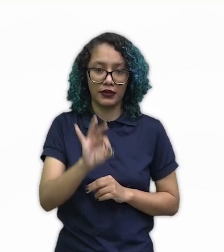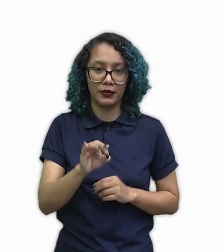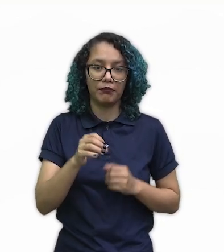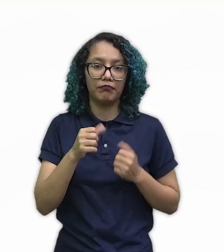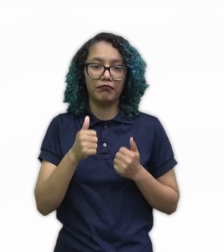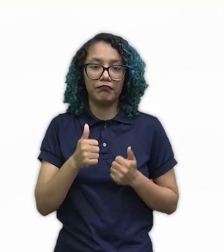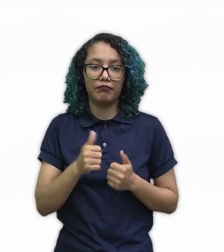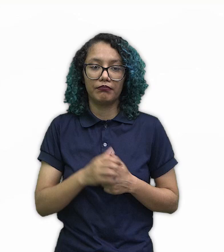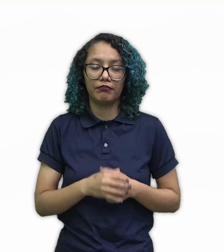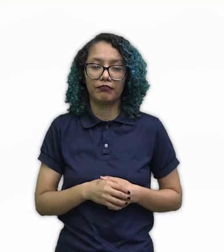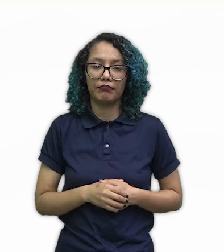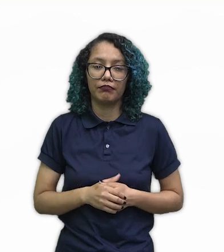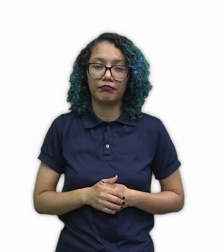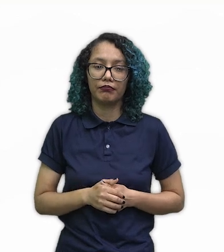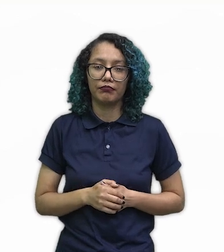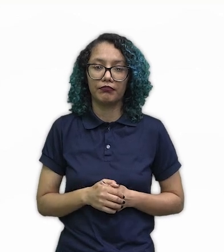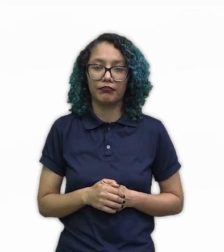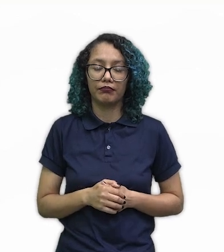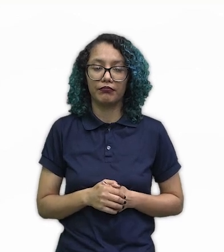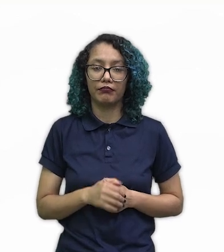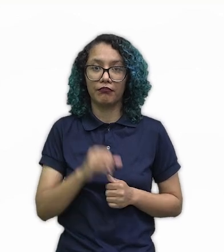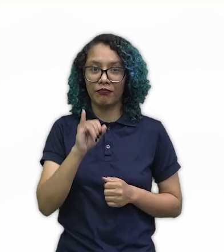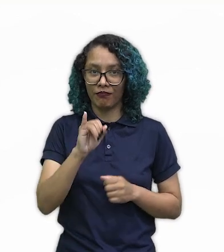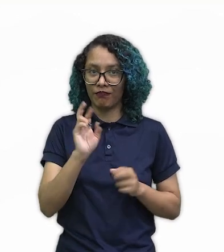certo? I é a taxa.